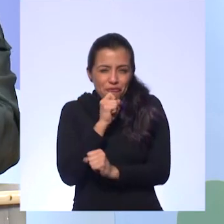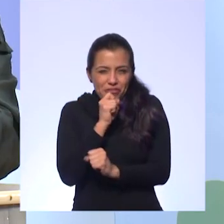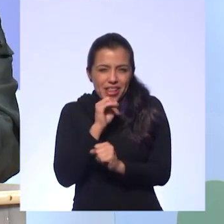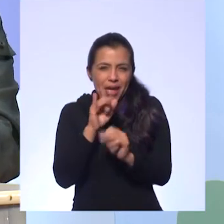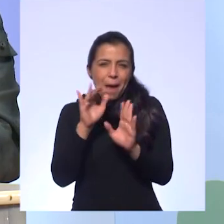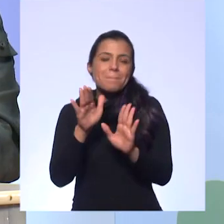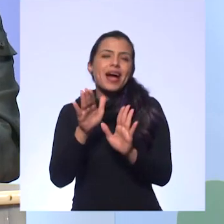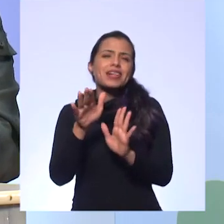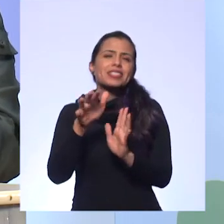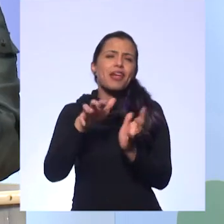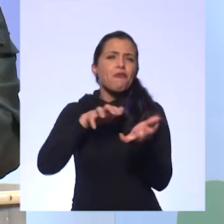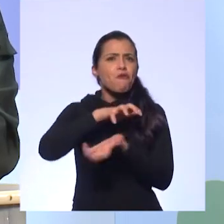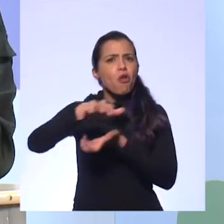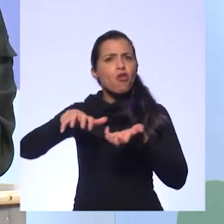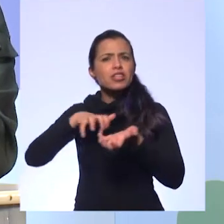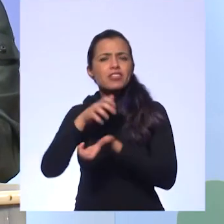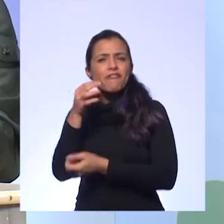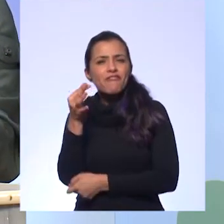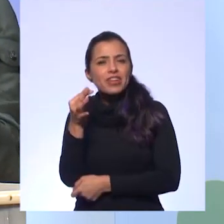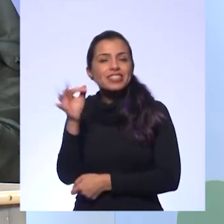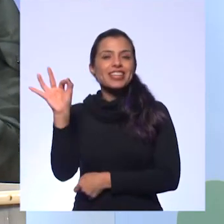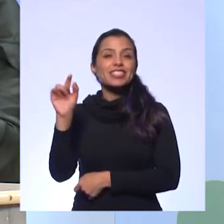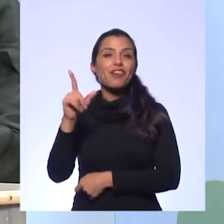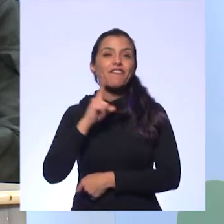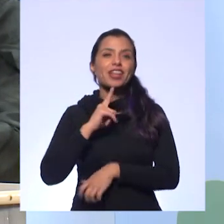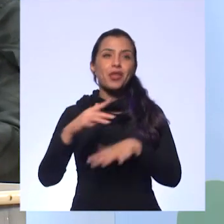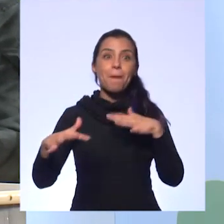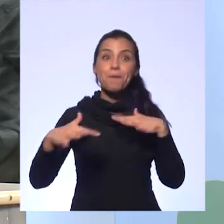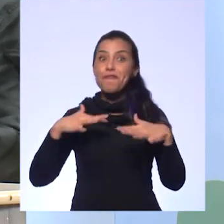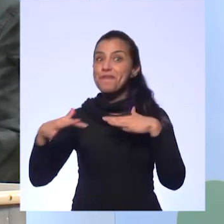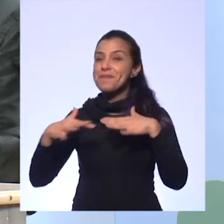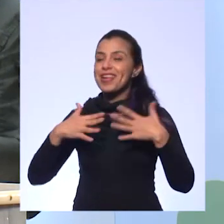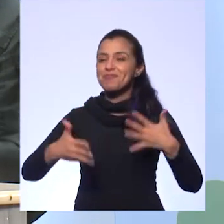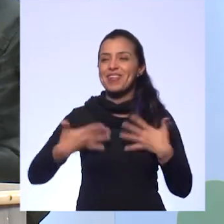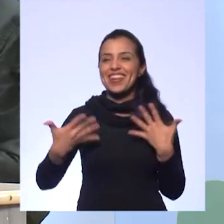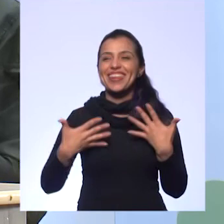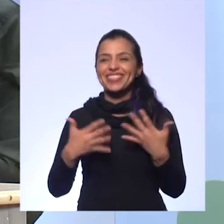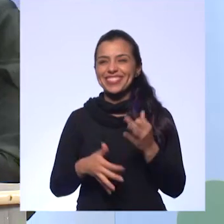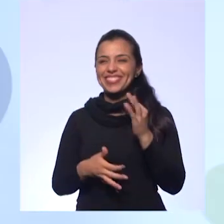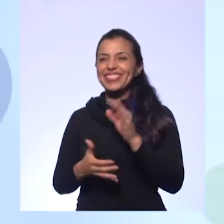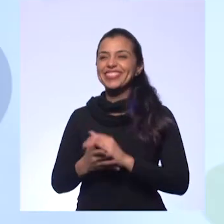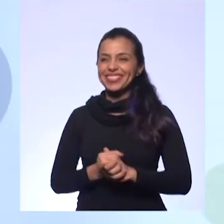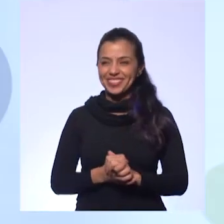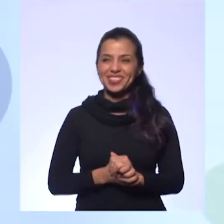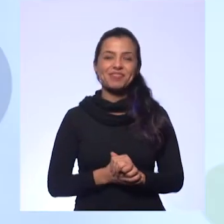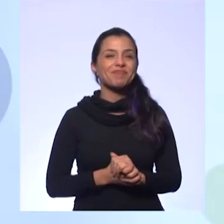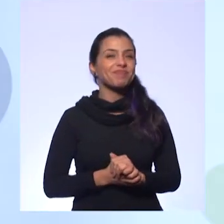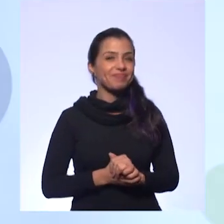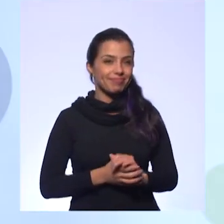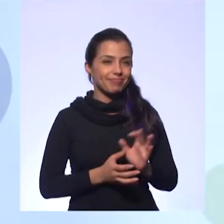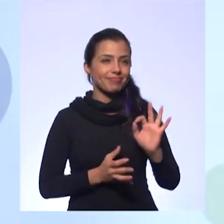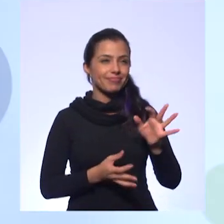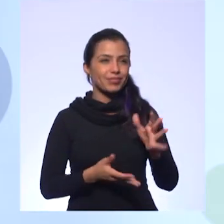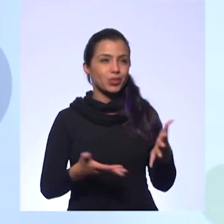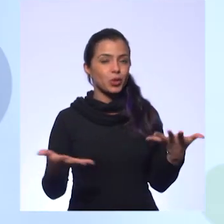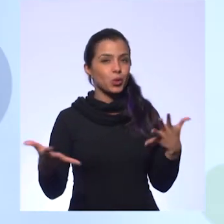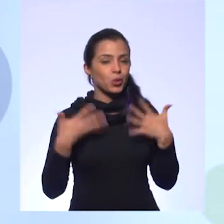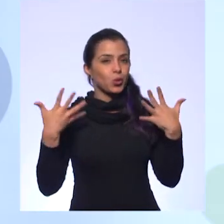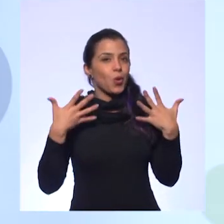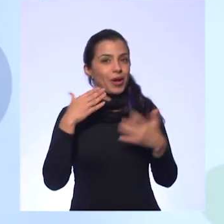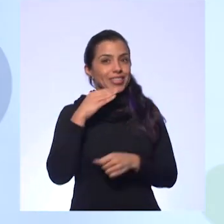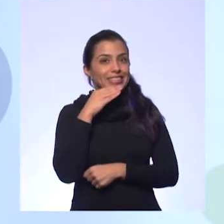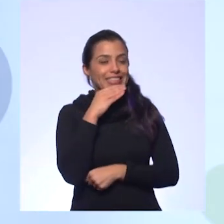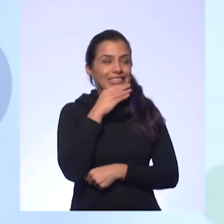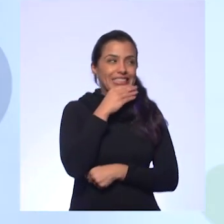é a Revolução Francesa, então nós teremos muito movimento aí, né, professora Luísa? É, o clima vai esquentar, né, nessa questão da